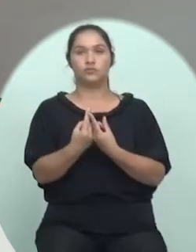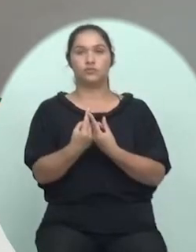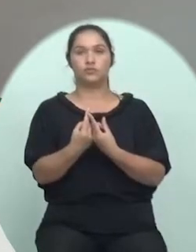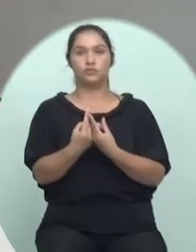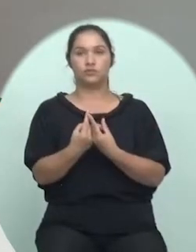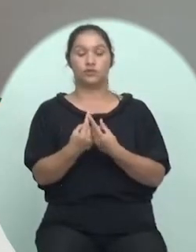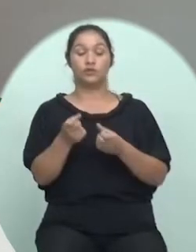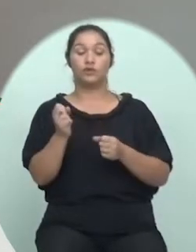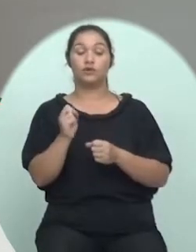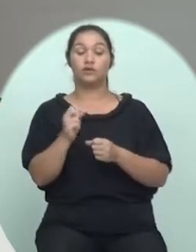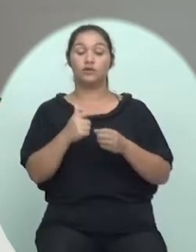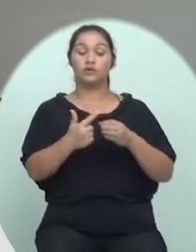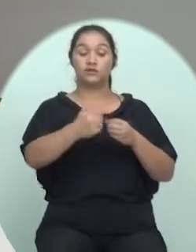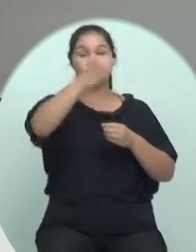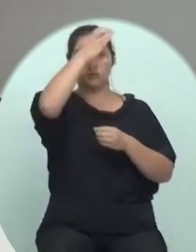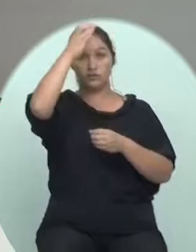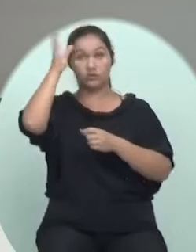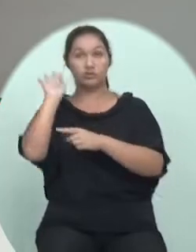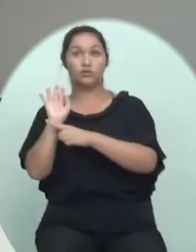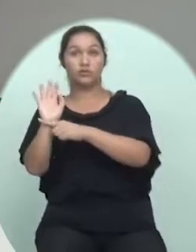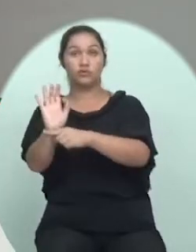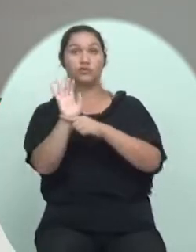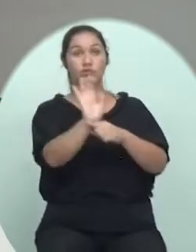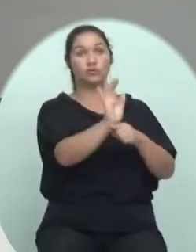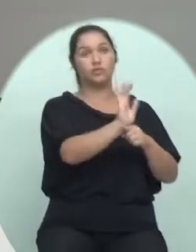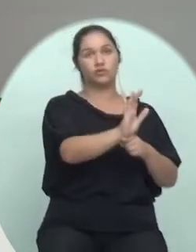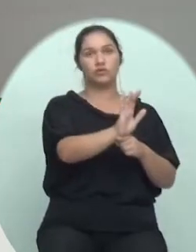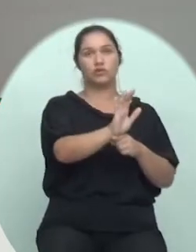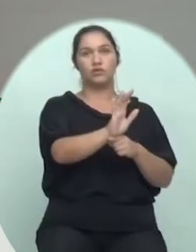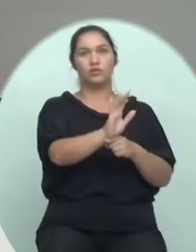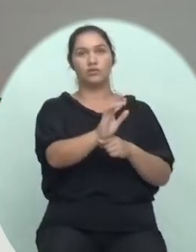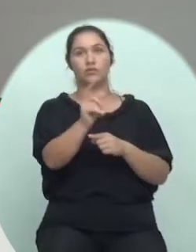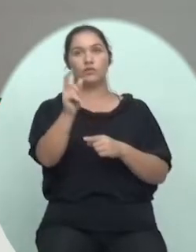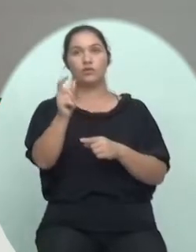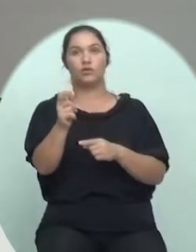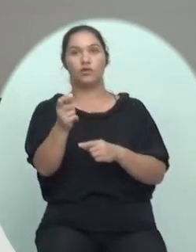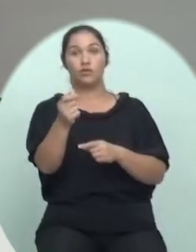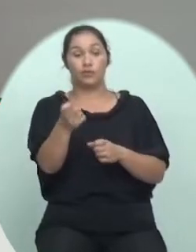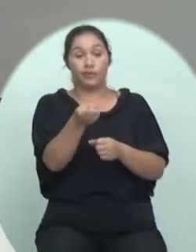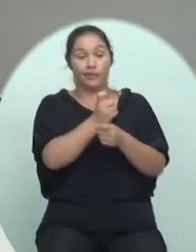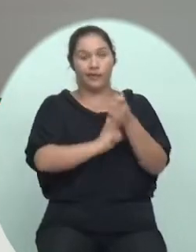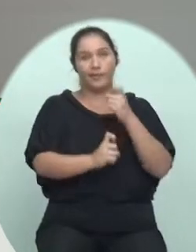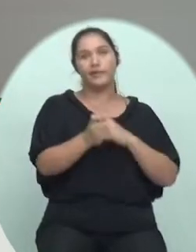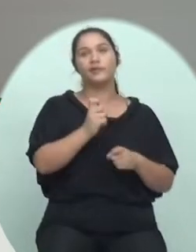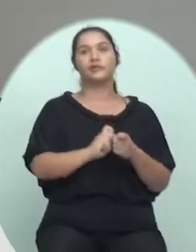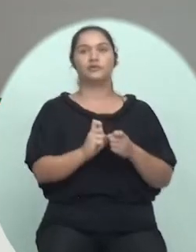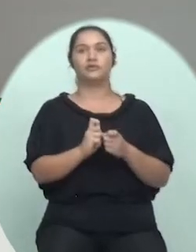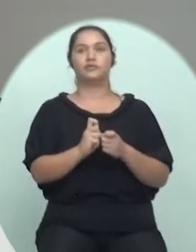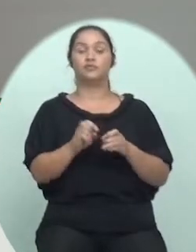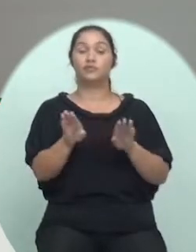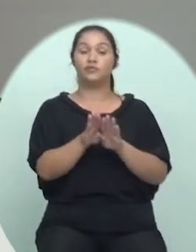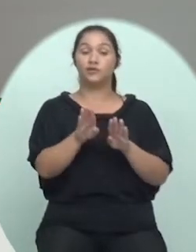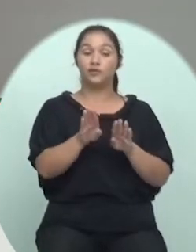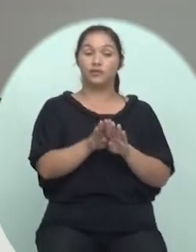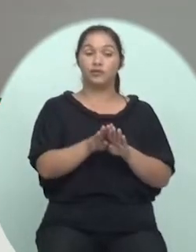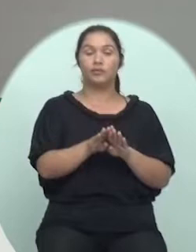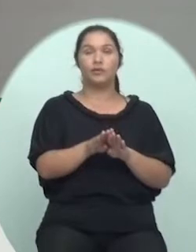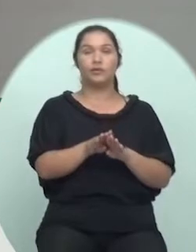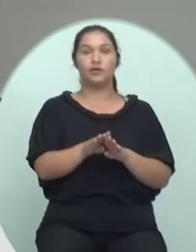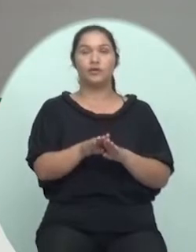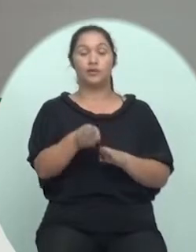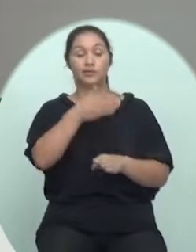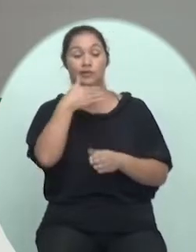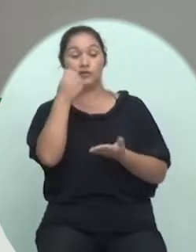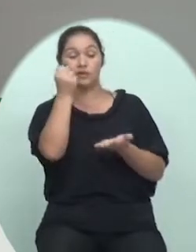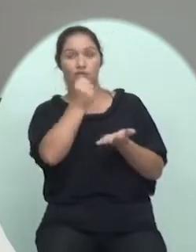muito e bastante com despesas em alguns contratos na nossa cidade. Gostaria também de